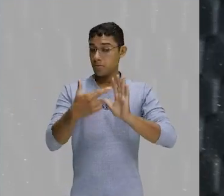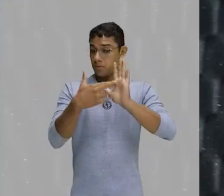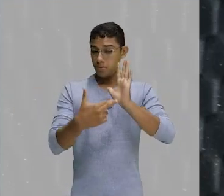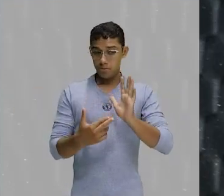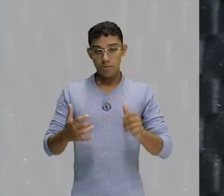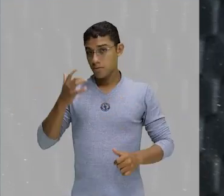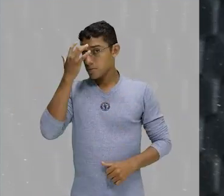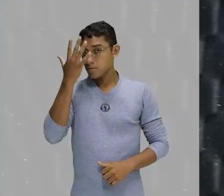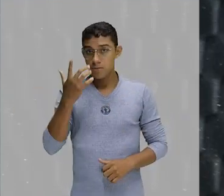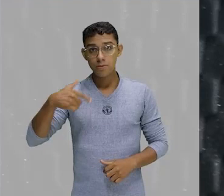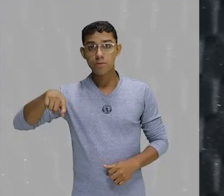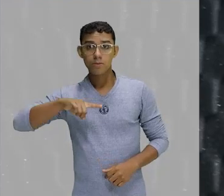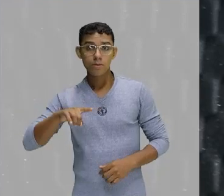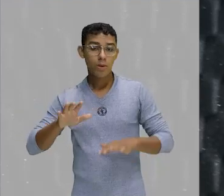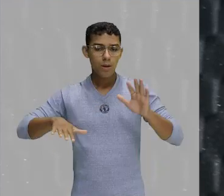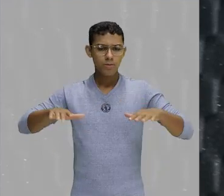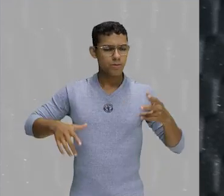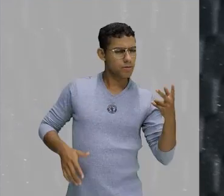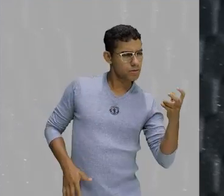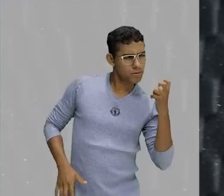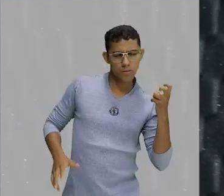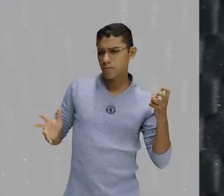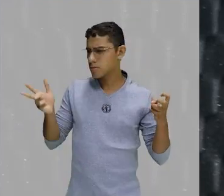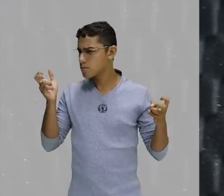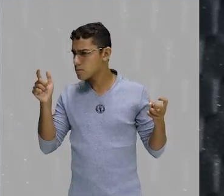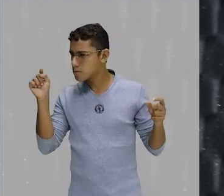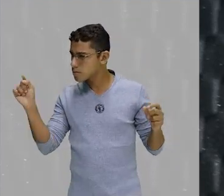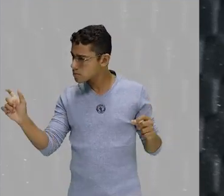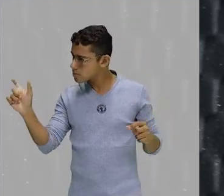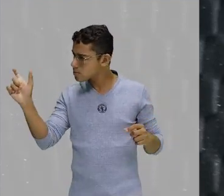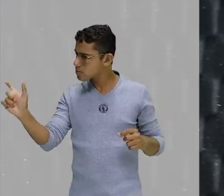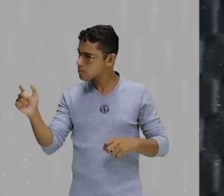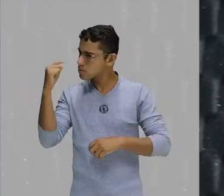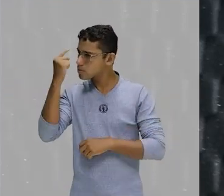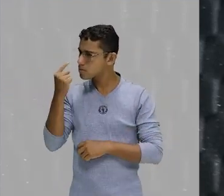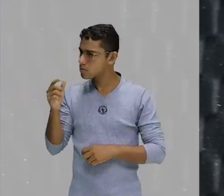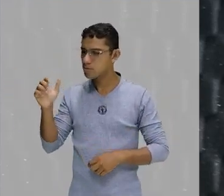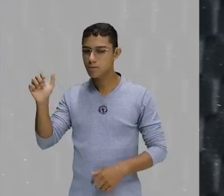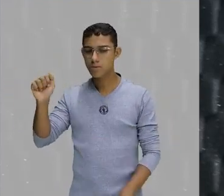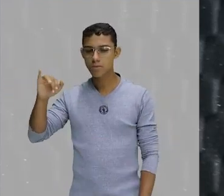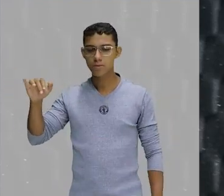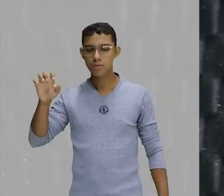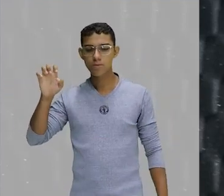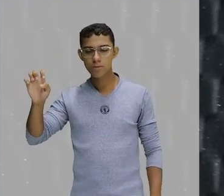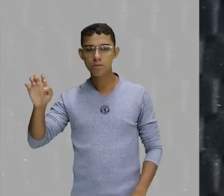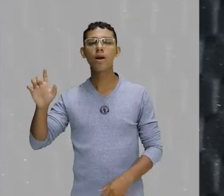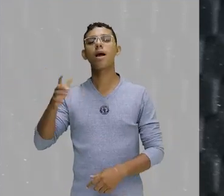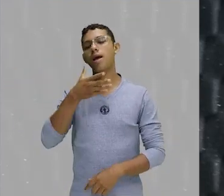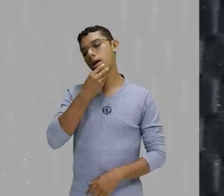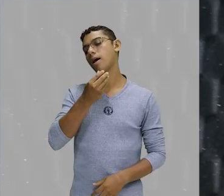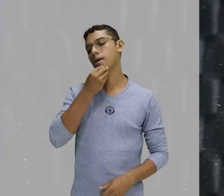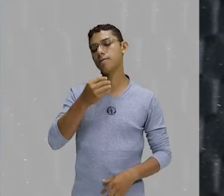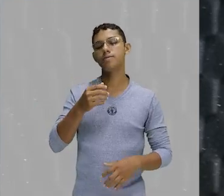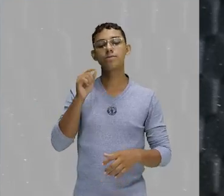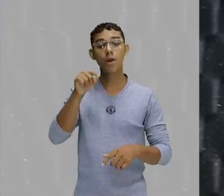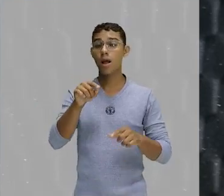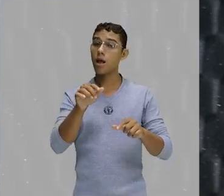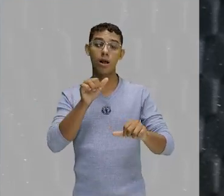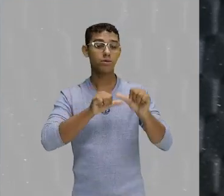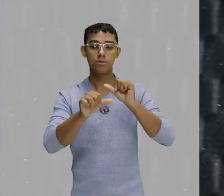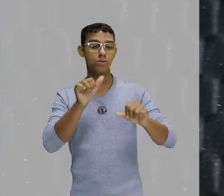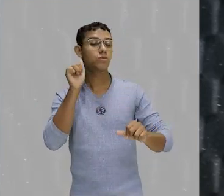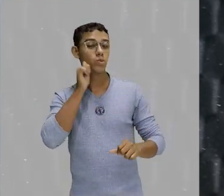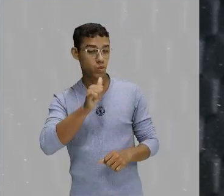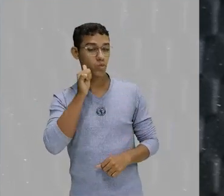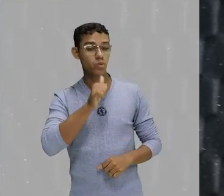já facilita muito, porque toda vez que você olhar uma palavra em espanhol que termina com a JE, você já vai automaticamente saber que o artigo